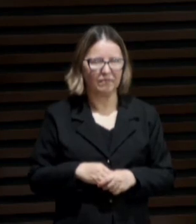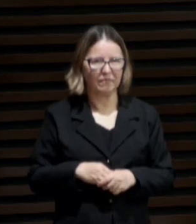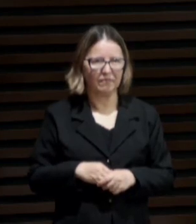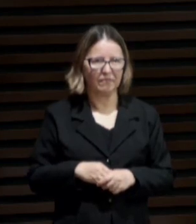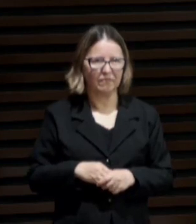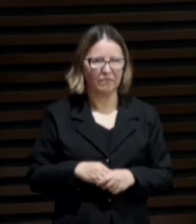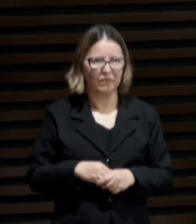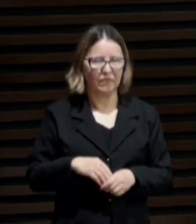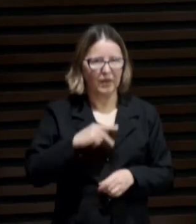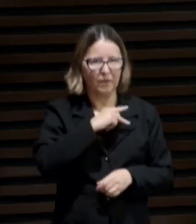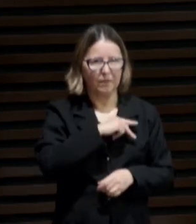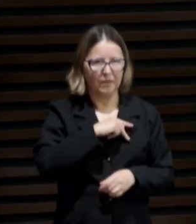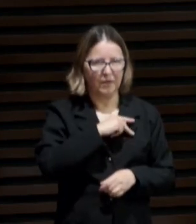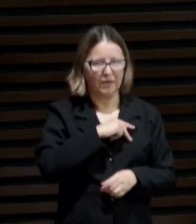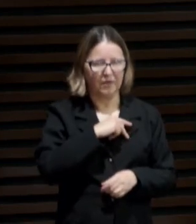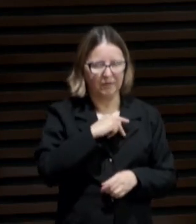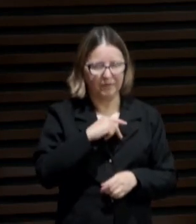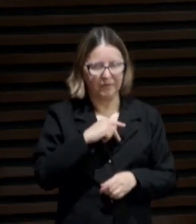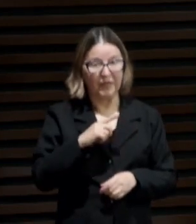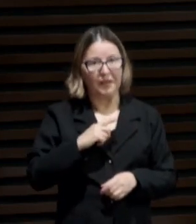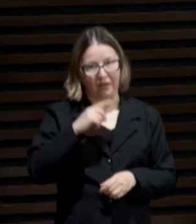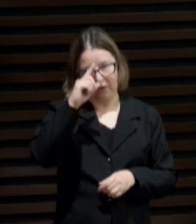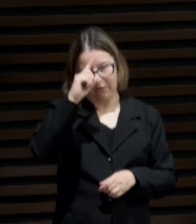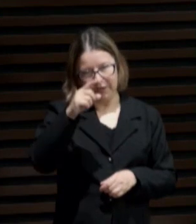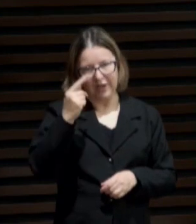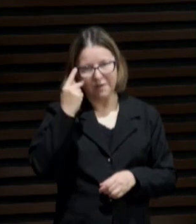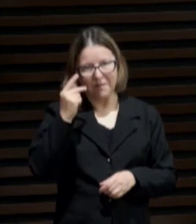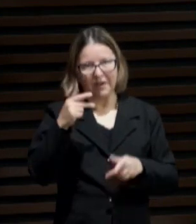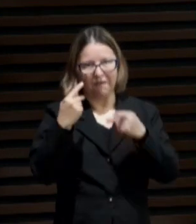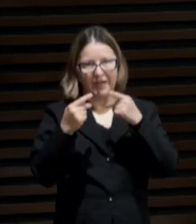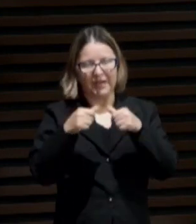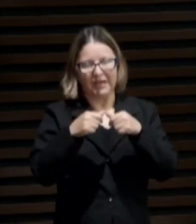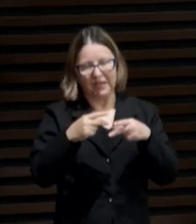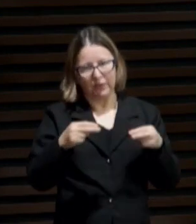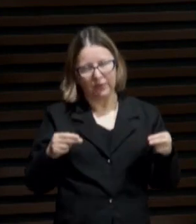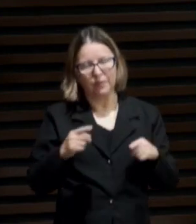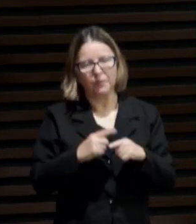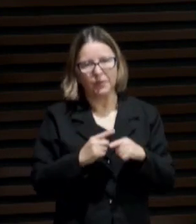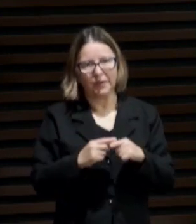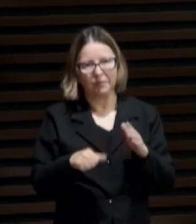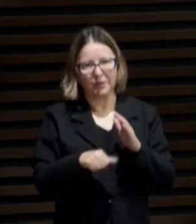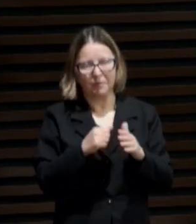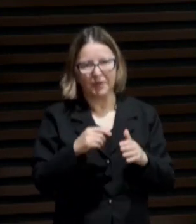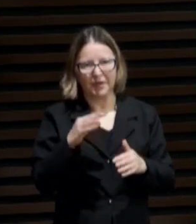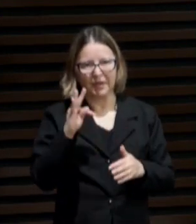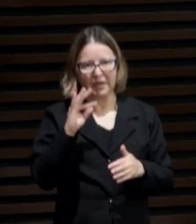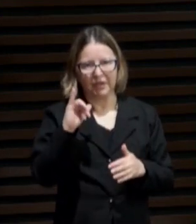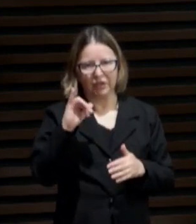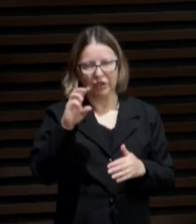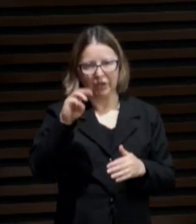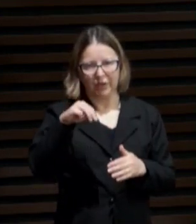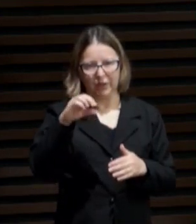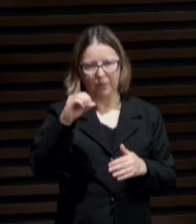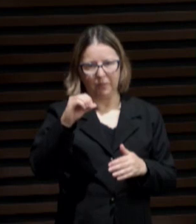E Paulo, ele tem autoridade para dizer o que ele está dizendo aqui, porque lá em 1 Timóteo 1,13, ele diz